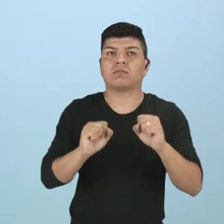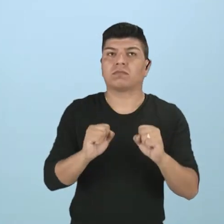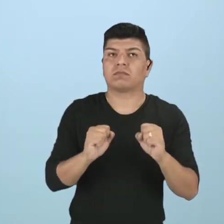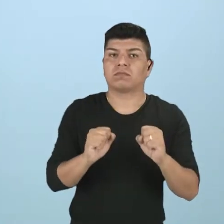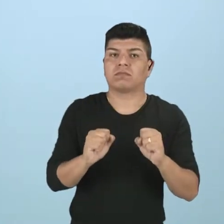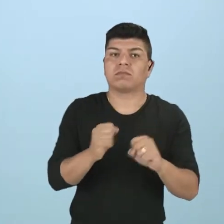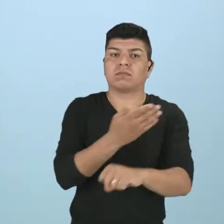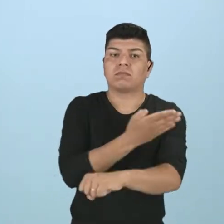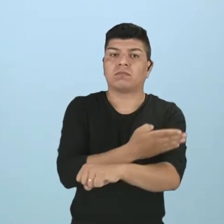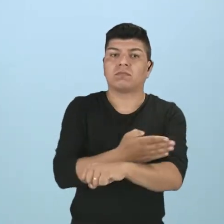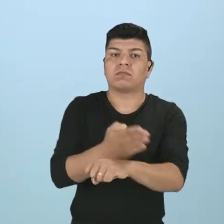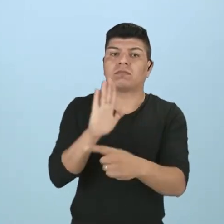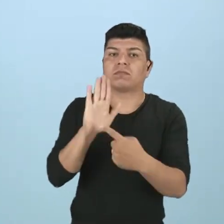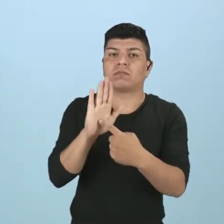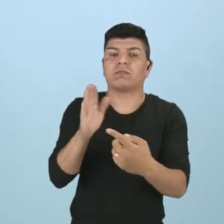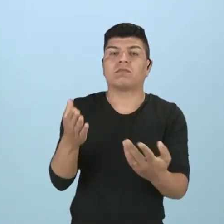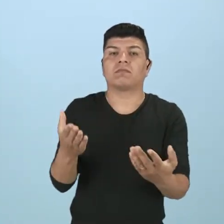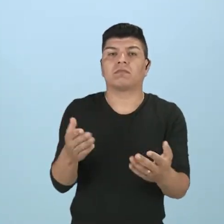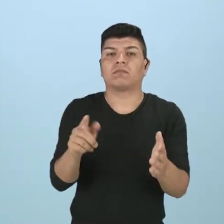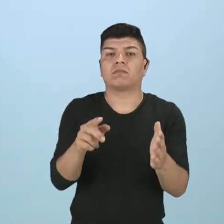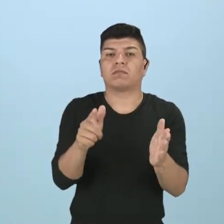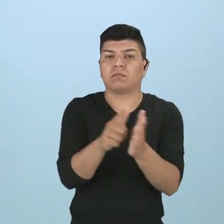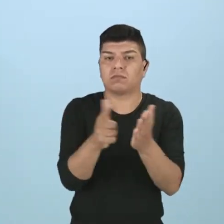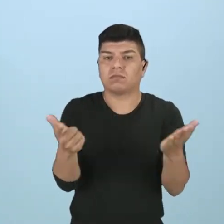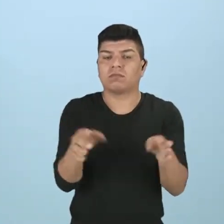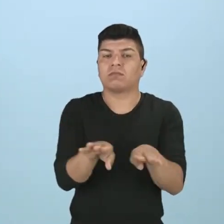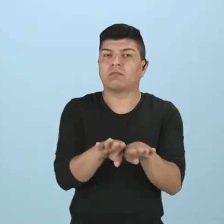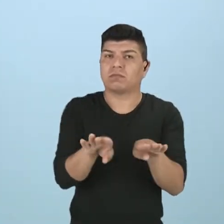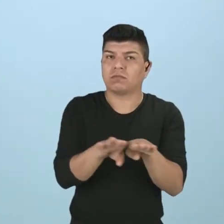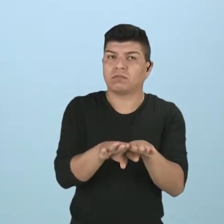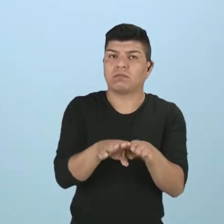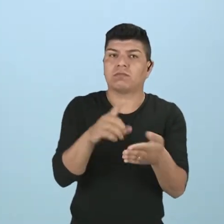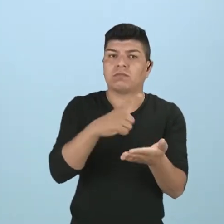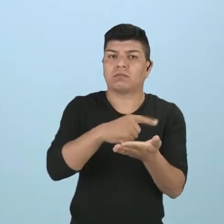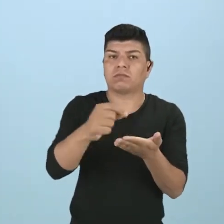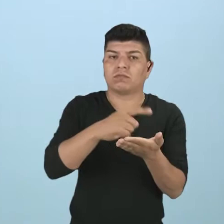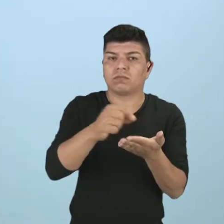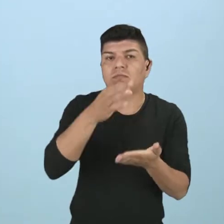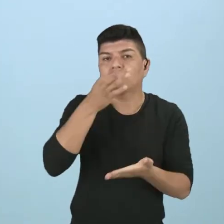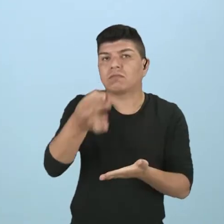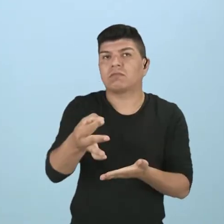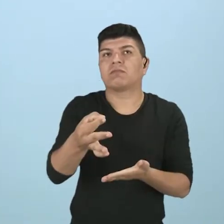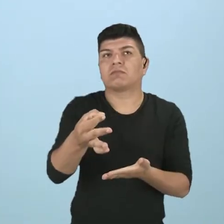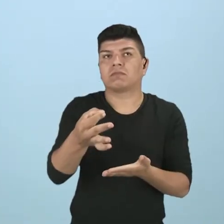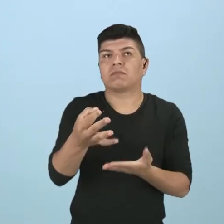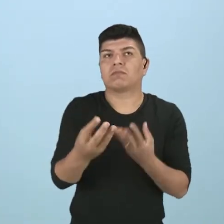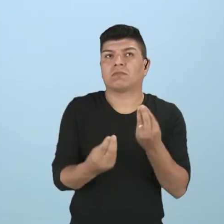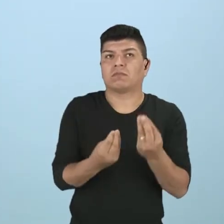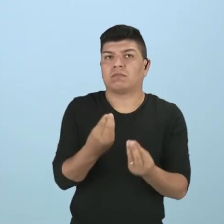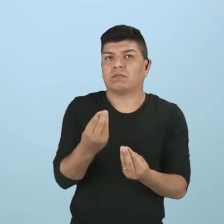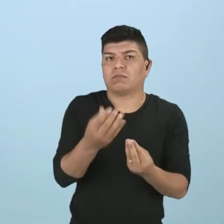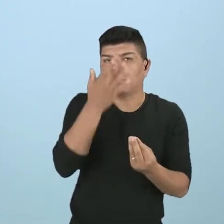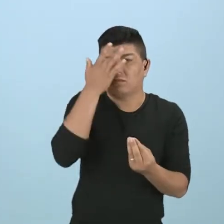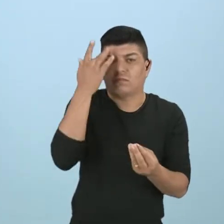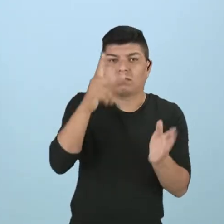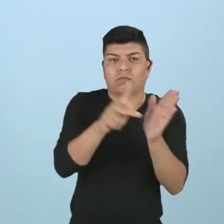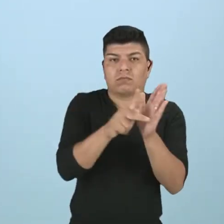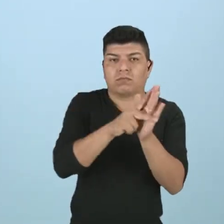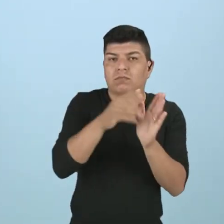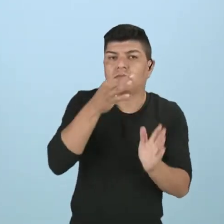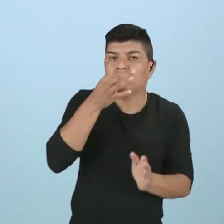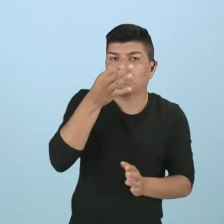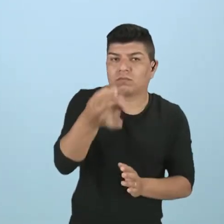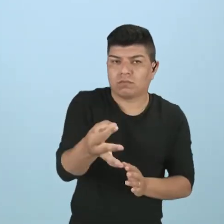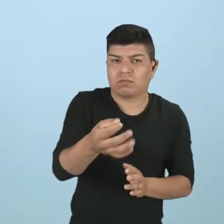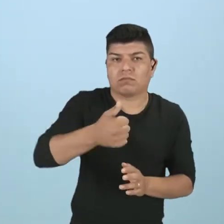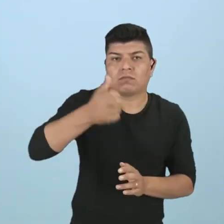ele costuma aparecer muito nos jornais, né? O artigo de opinião. Então, como é alguém dando a sua opinião, tem que ser em